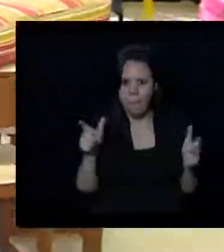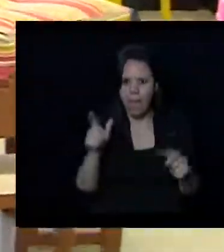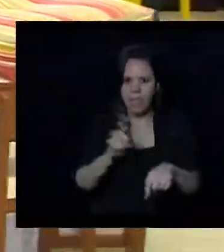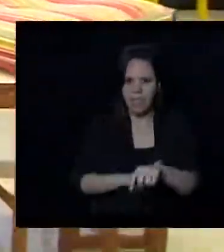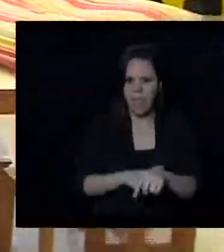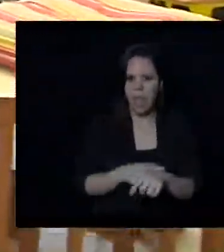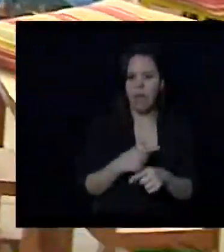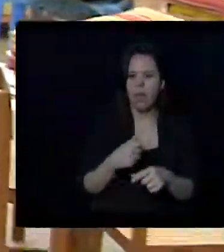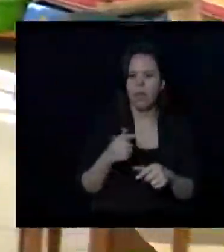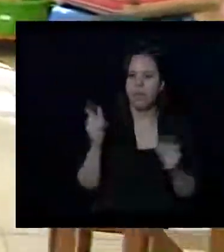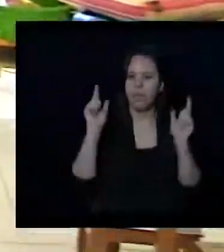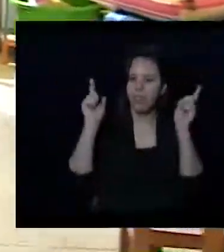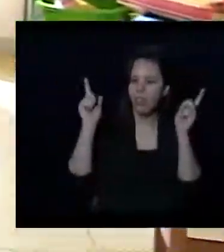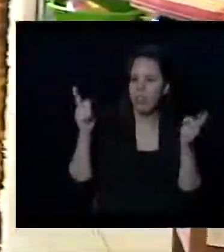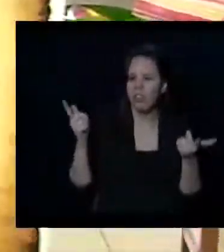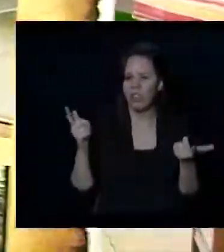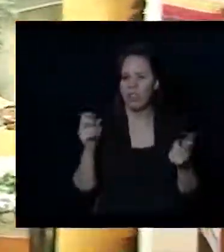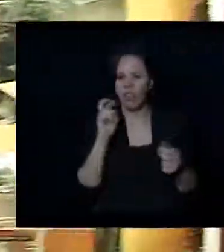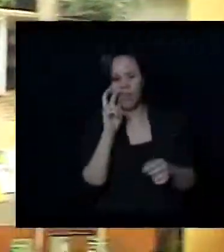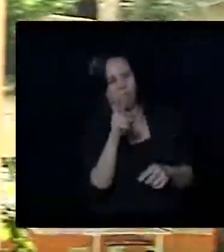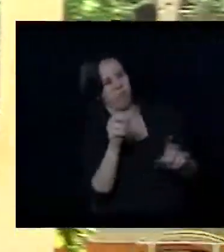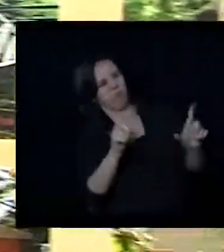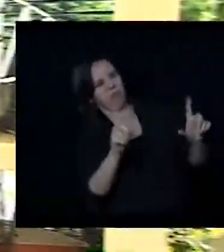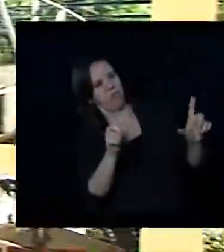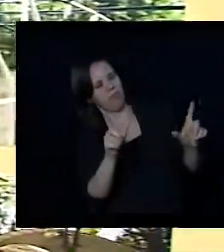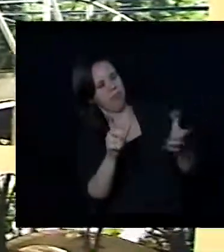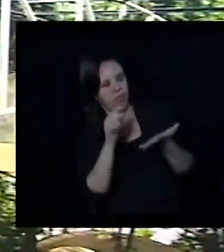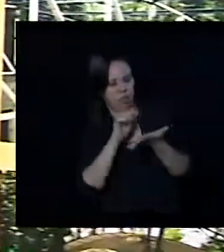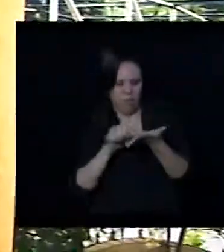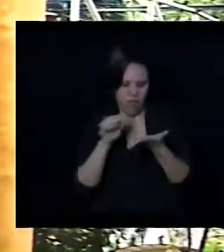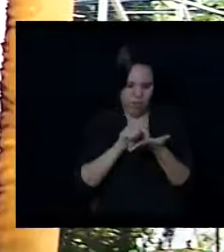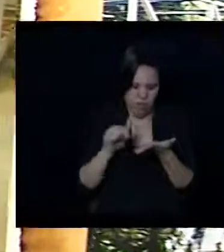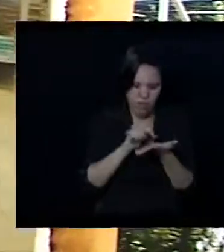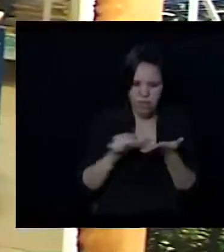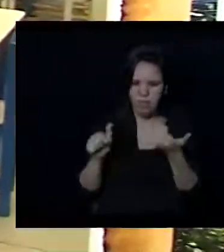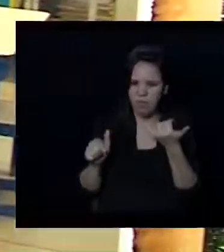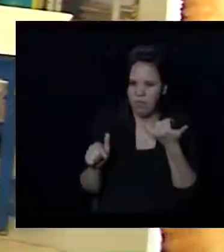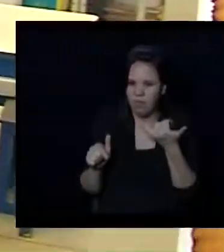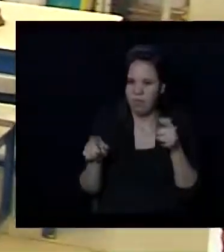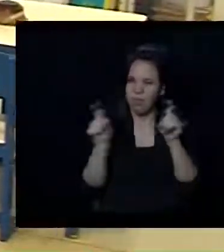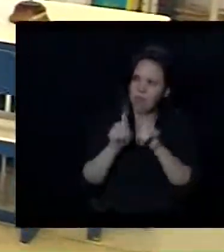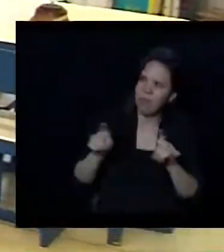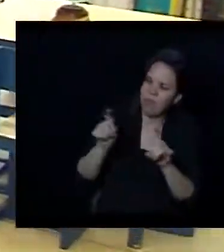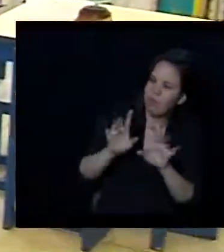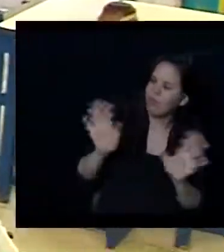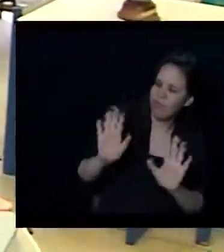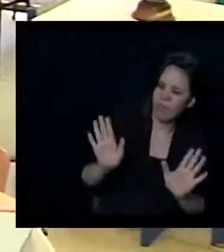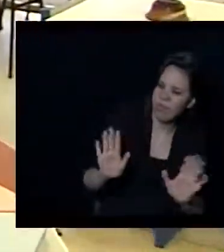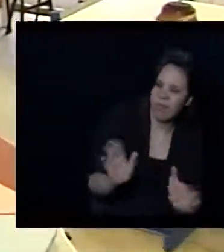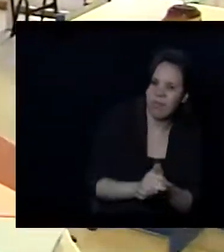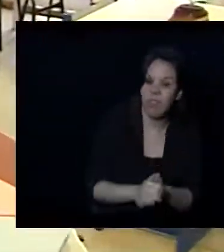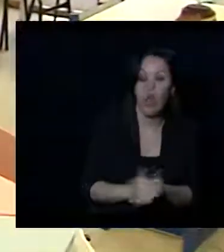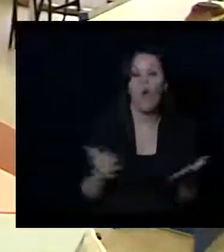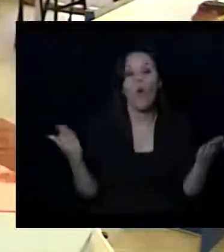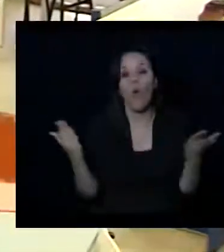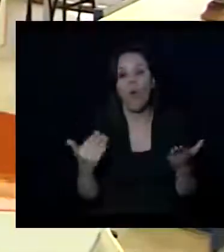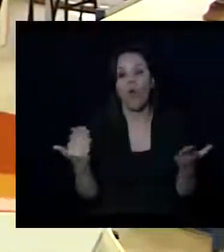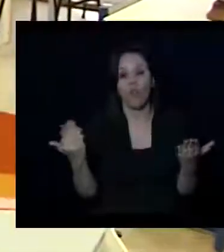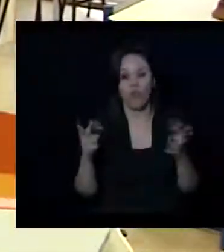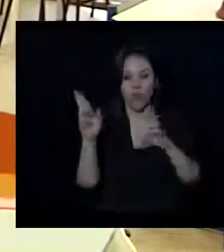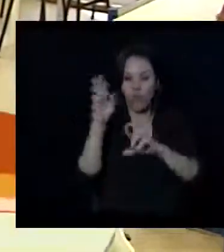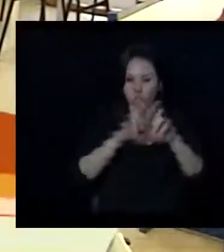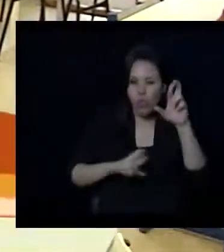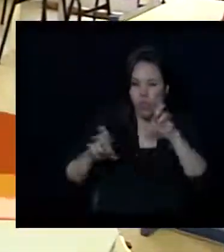Ficar parado em frente da televisão, mexendo no celular ou no computador. Que nada! Hoje o quadro De Olho